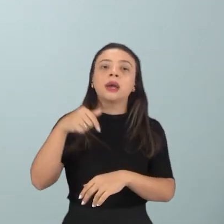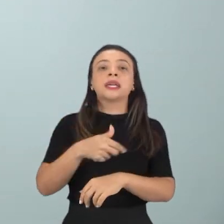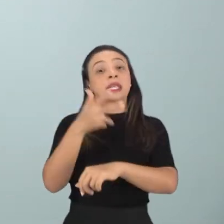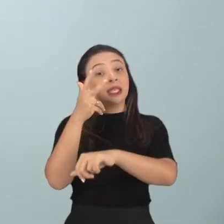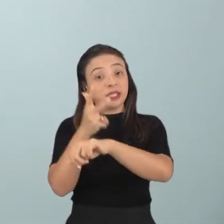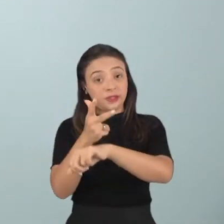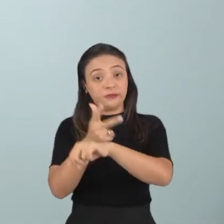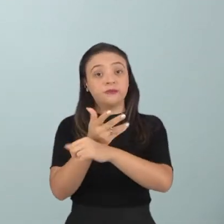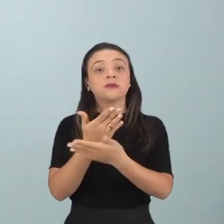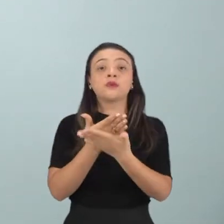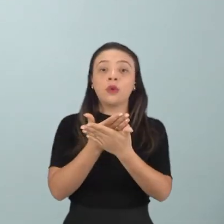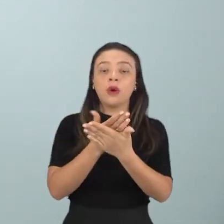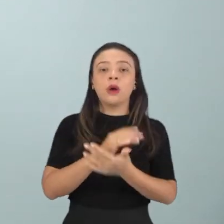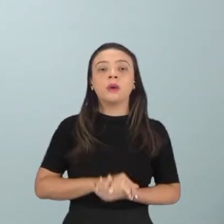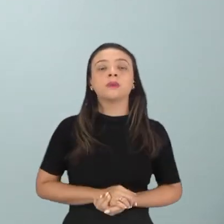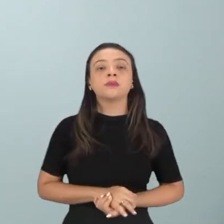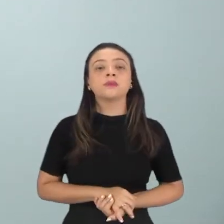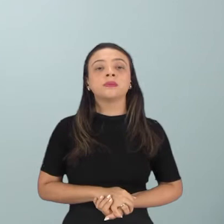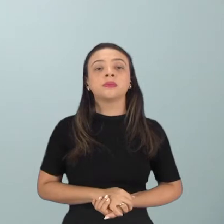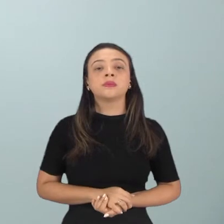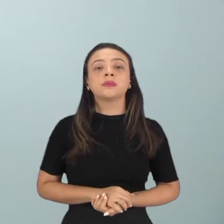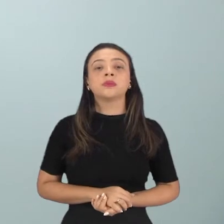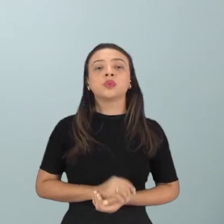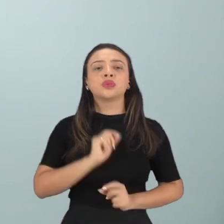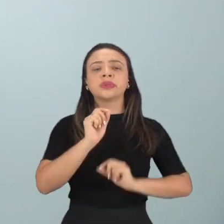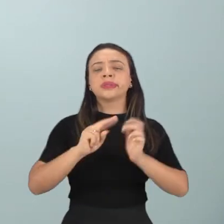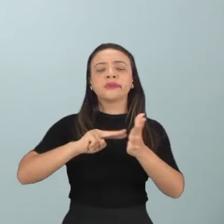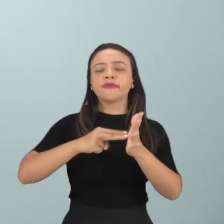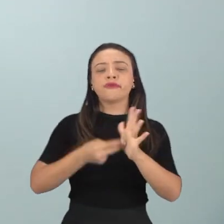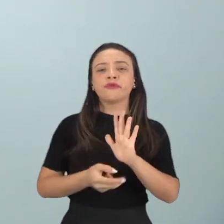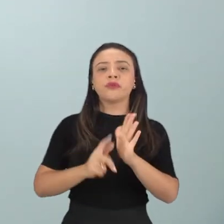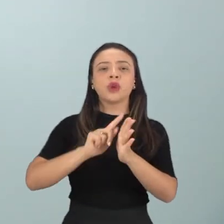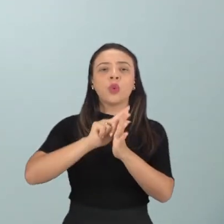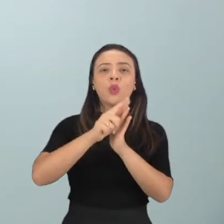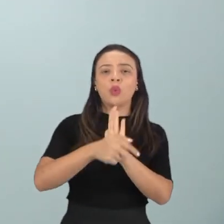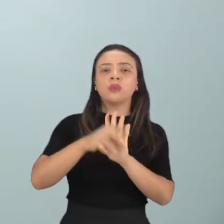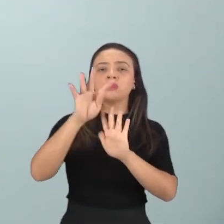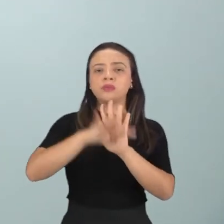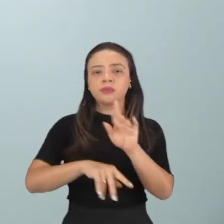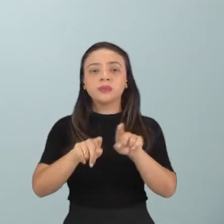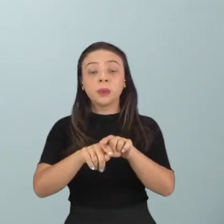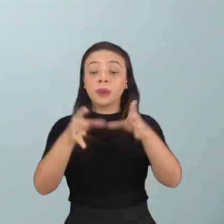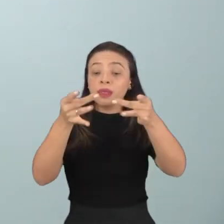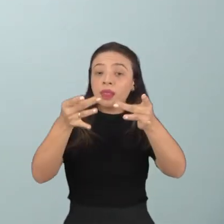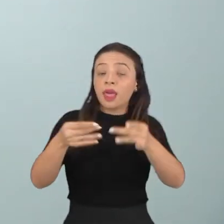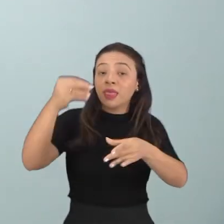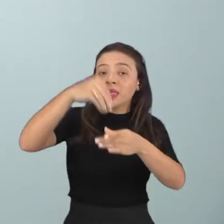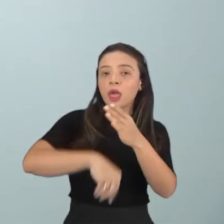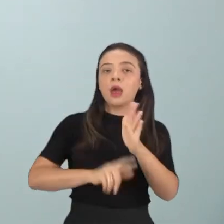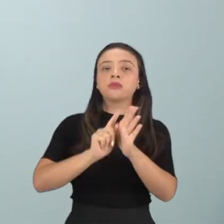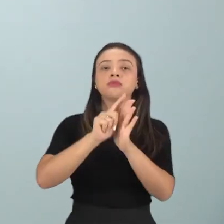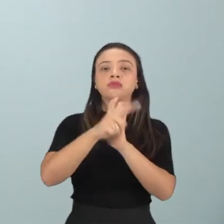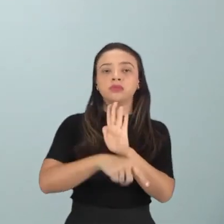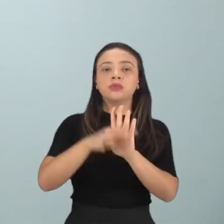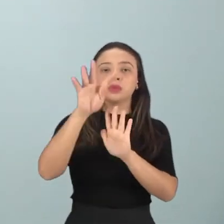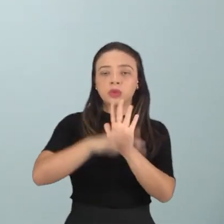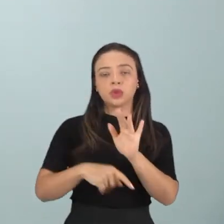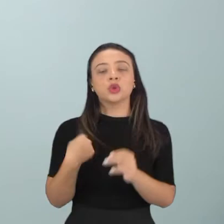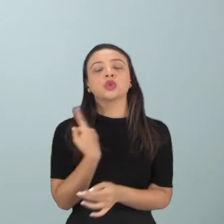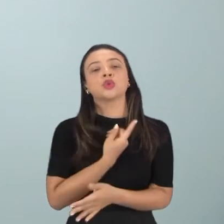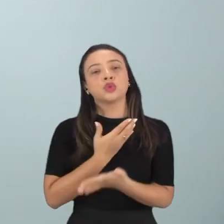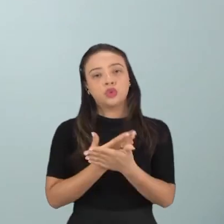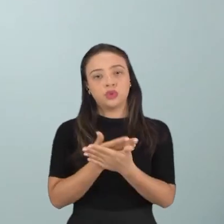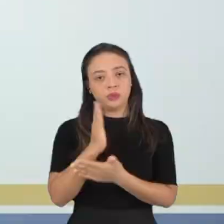aulas certo vamos lembrar um pouquinho do que são os gêneros textuais e relembrar um pouco também sobre alguns detalhes dois gêneros textuais que nós trabalhamos